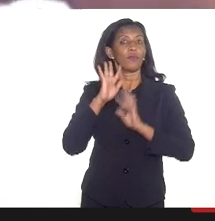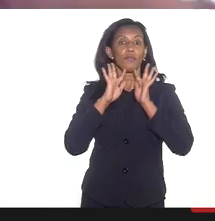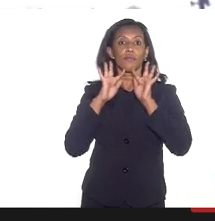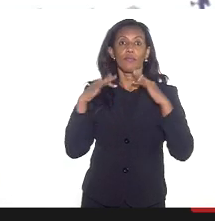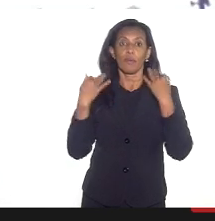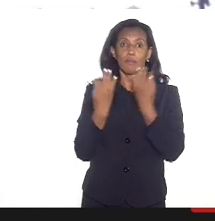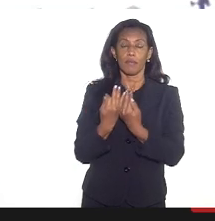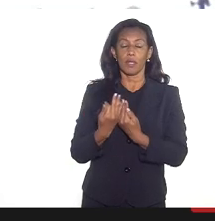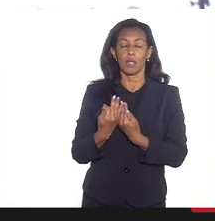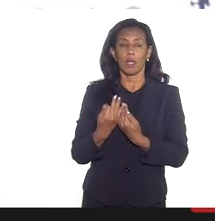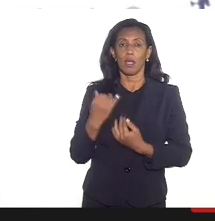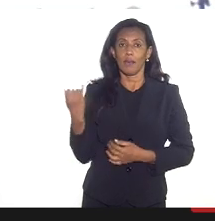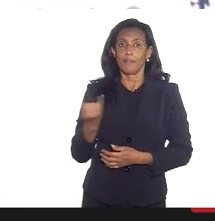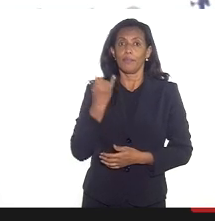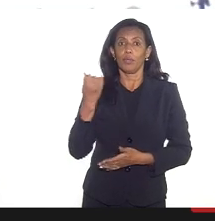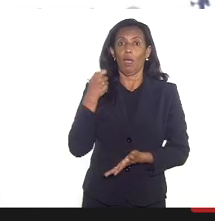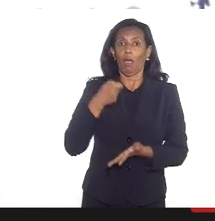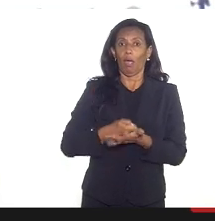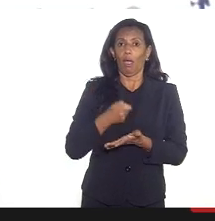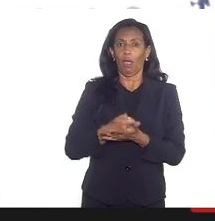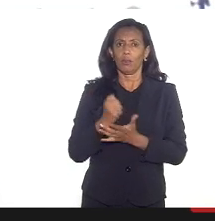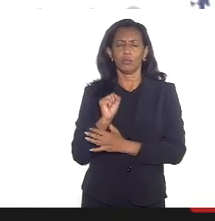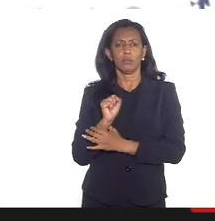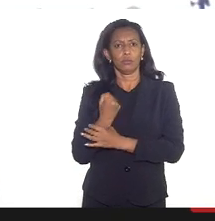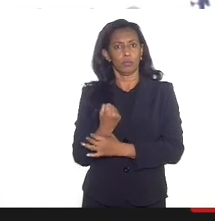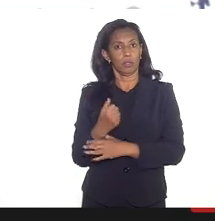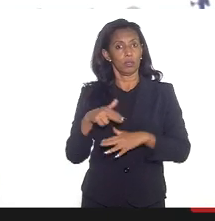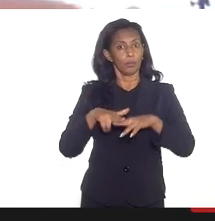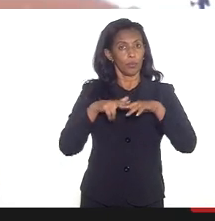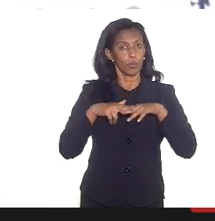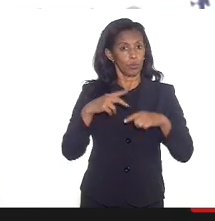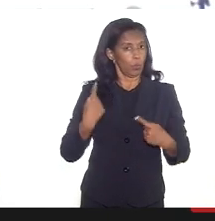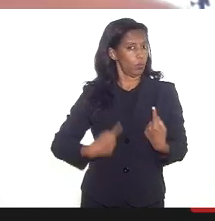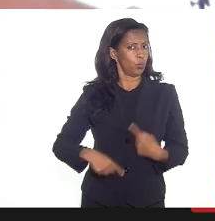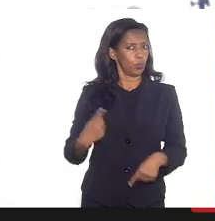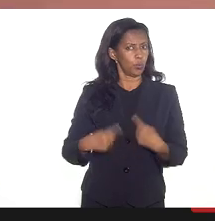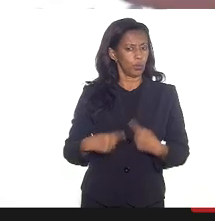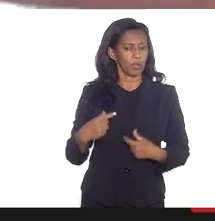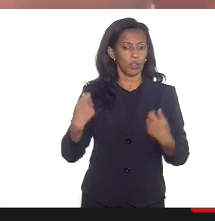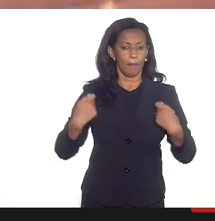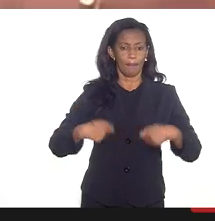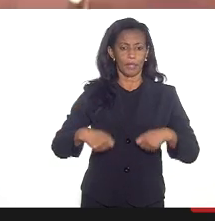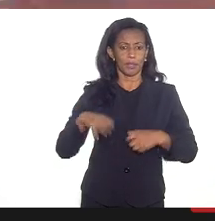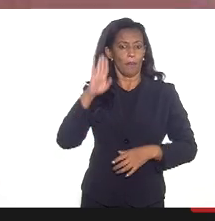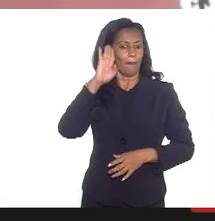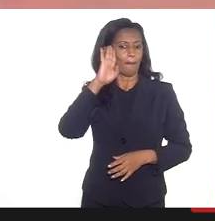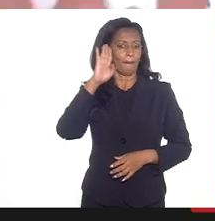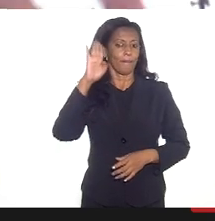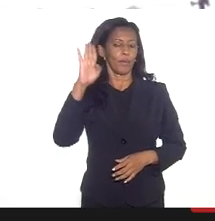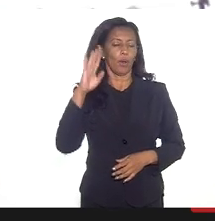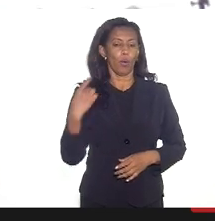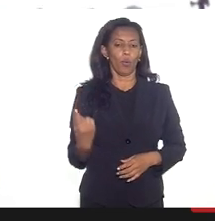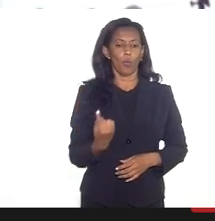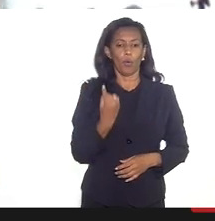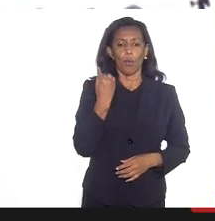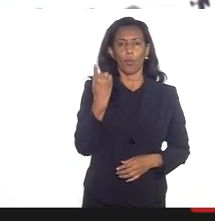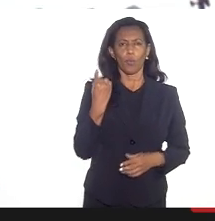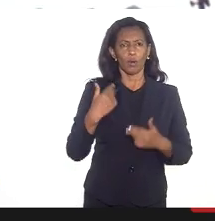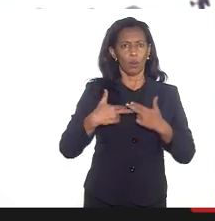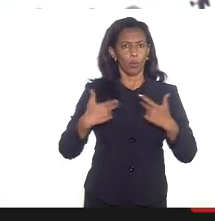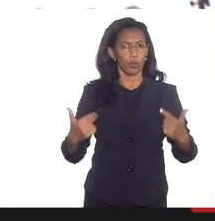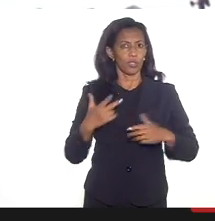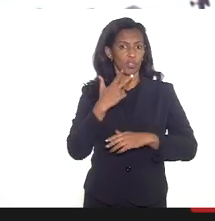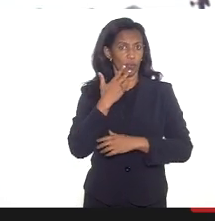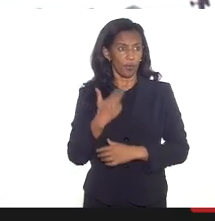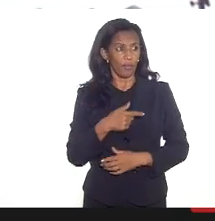importantíssimo para garantir a sua segurança. Por isso, as políticas públicas precisam priorizar uma única questão que já foi falada